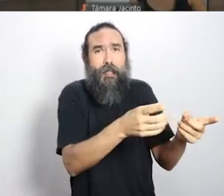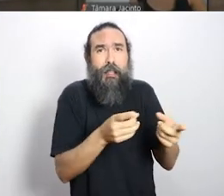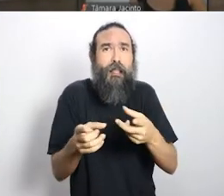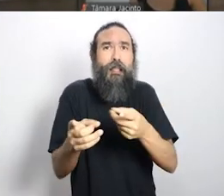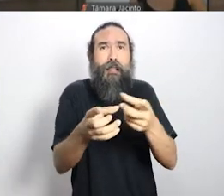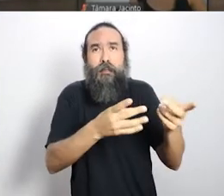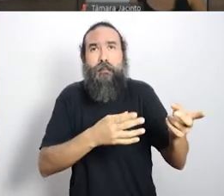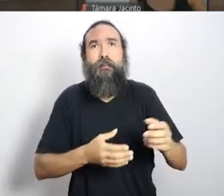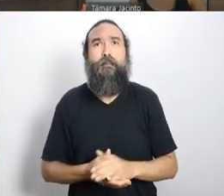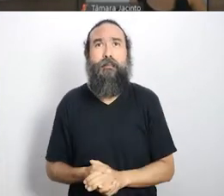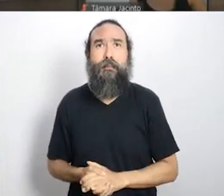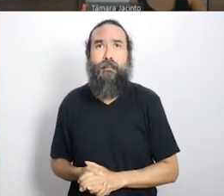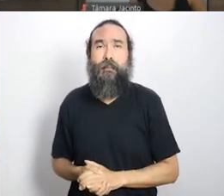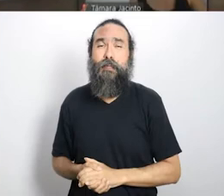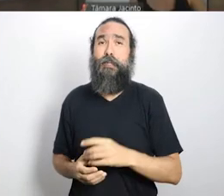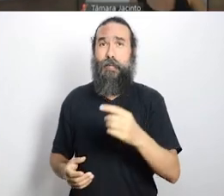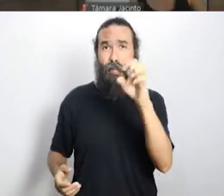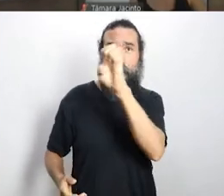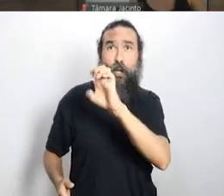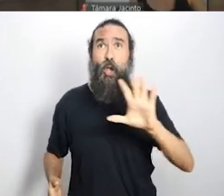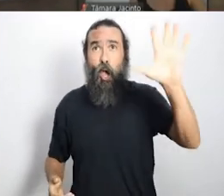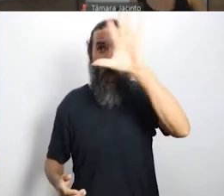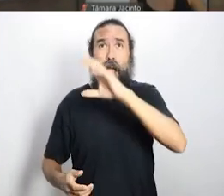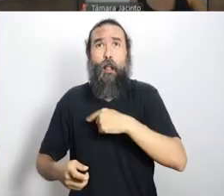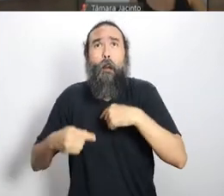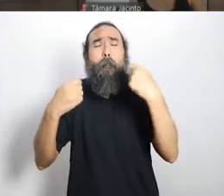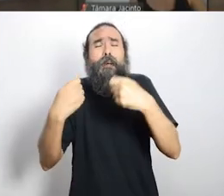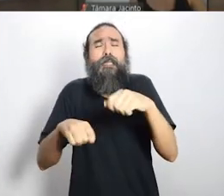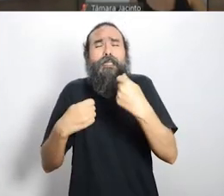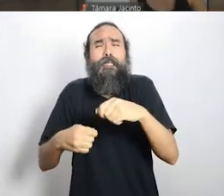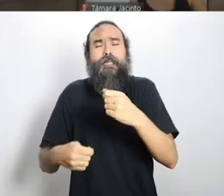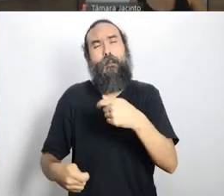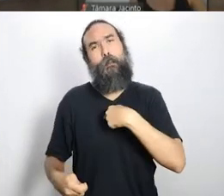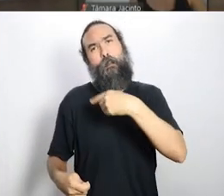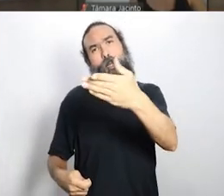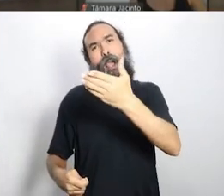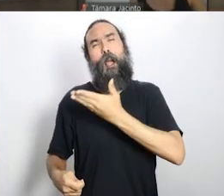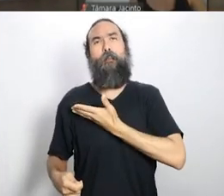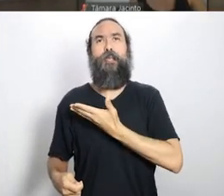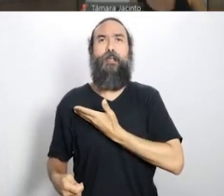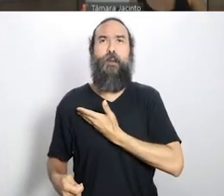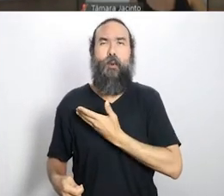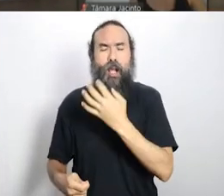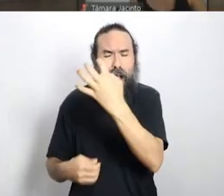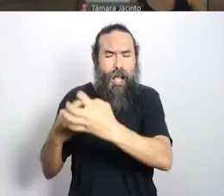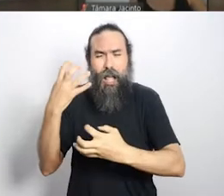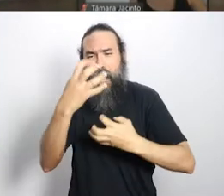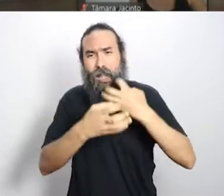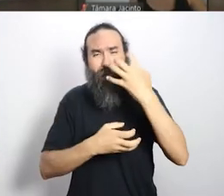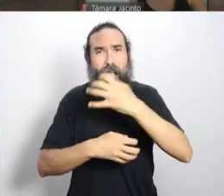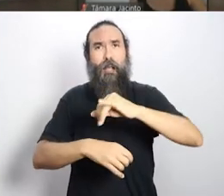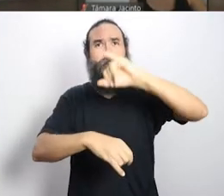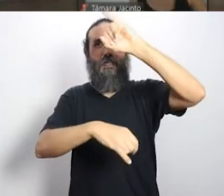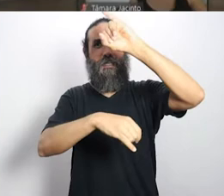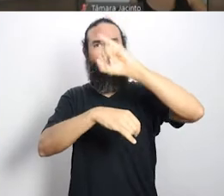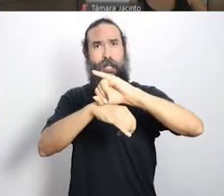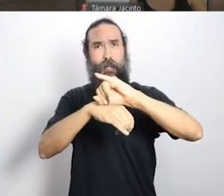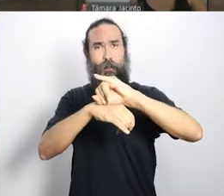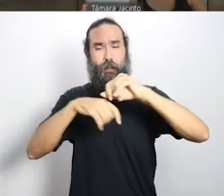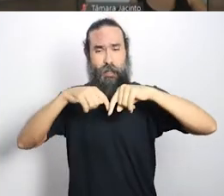Diga em Goiás que eu preciso, quilarino meu. Canta no centro da sala,